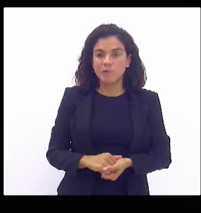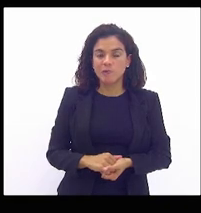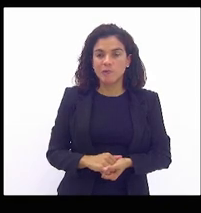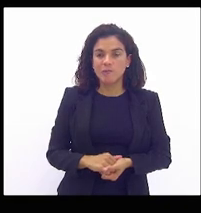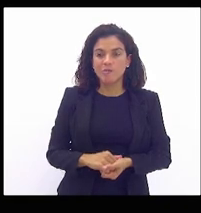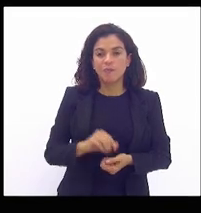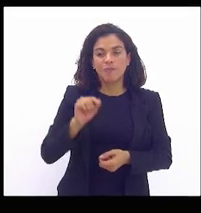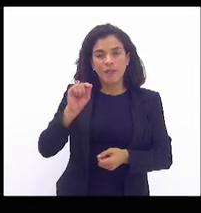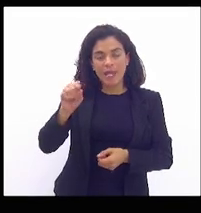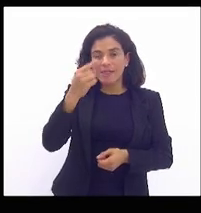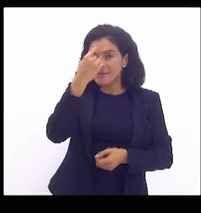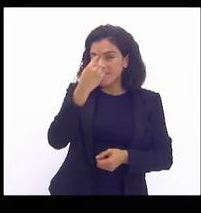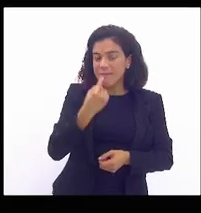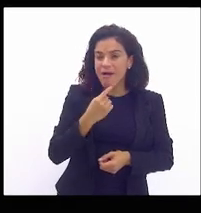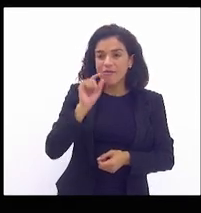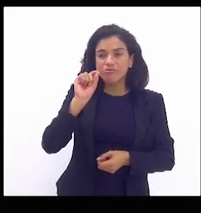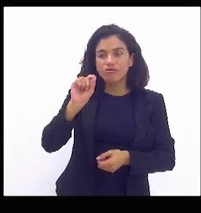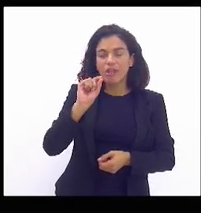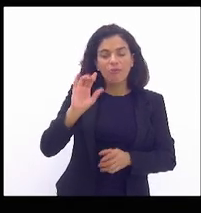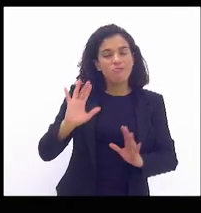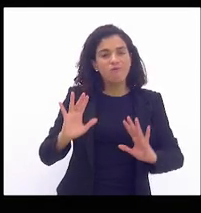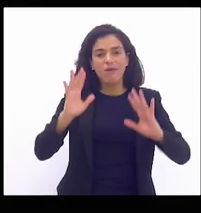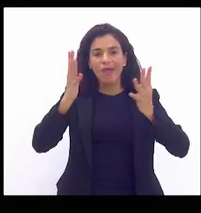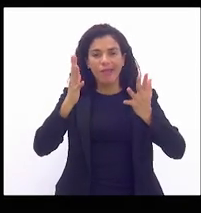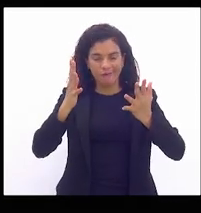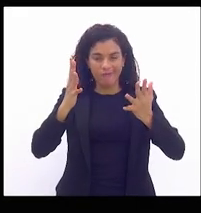Esse é um evento que aconteceu,